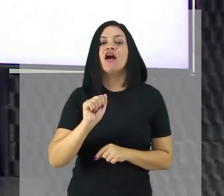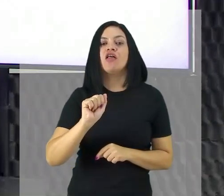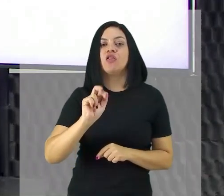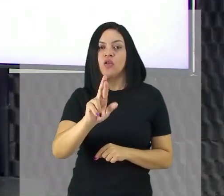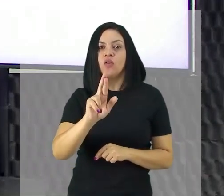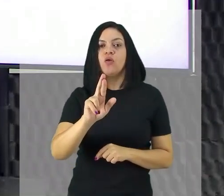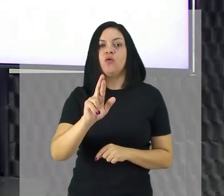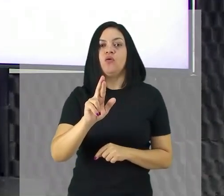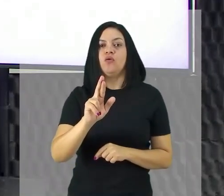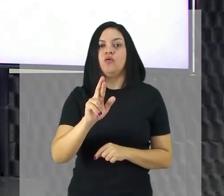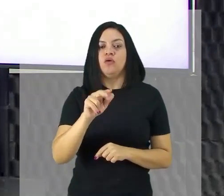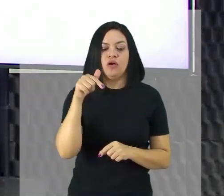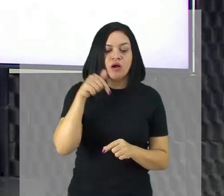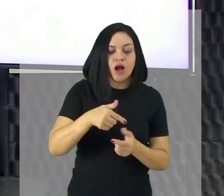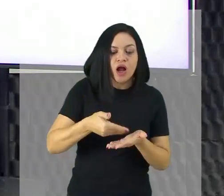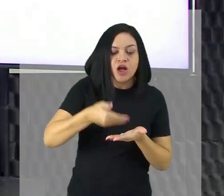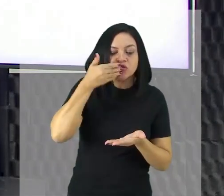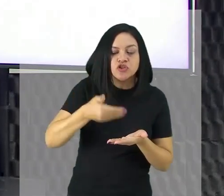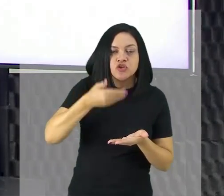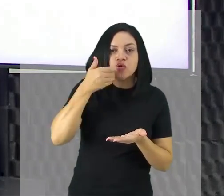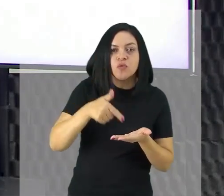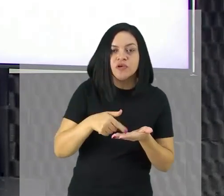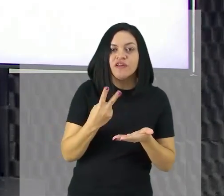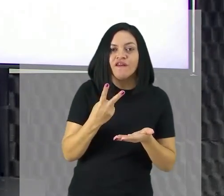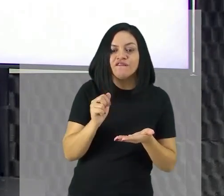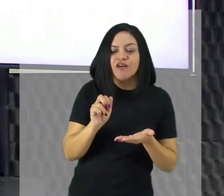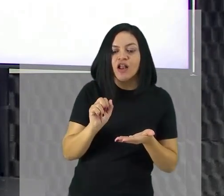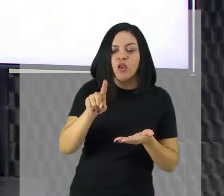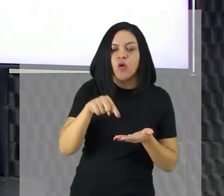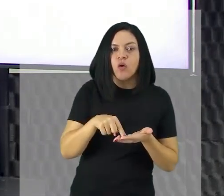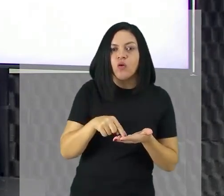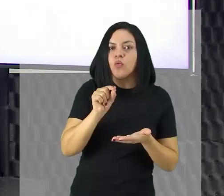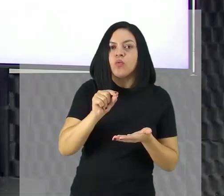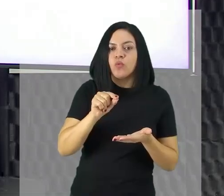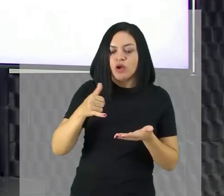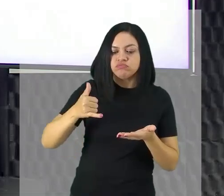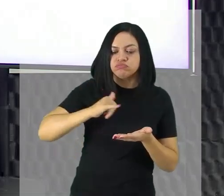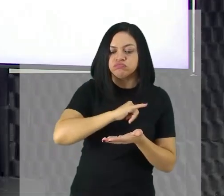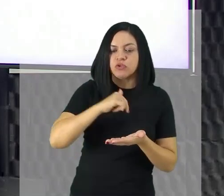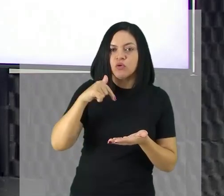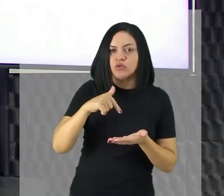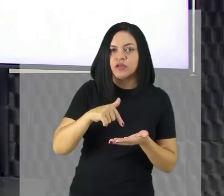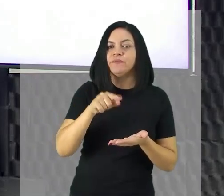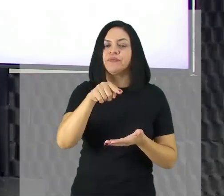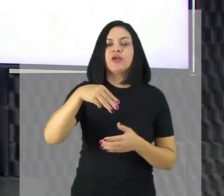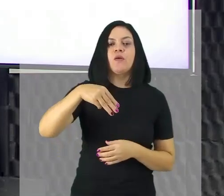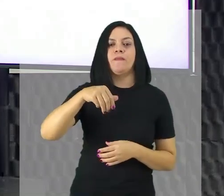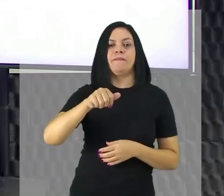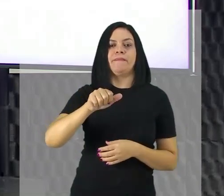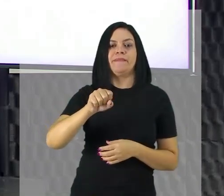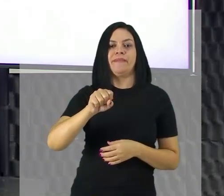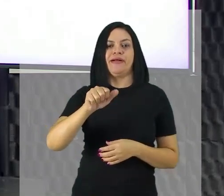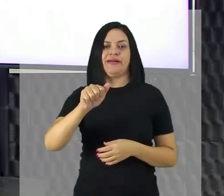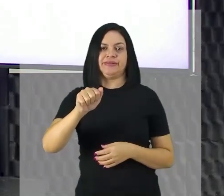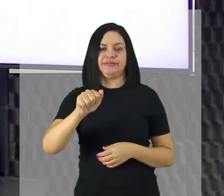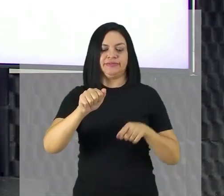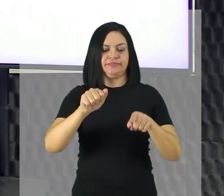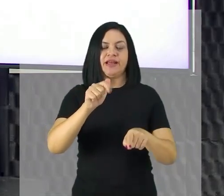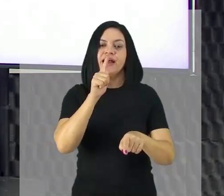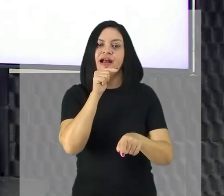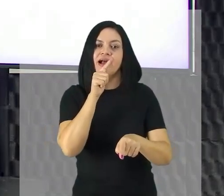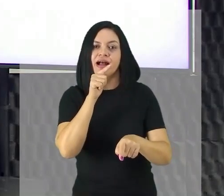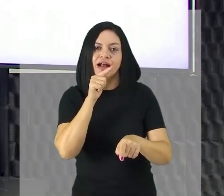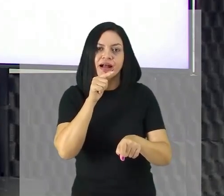de determinados alimentos. Da seguinte forma: colocou uma massa conhecida de água em um